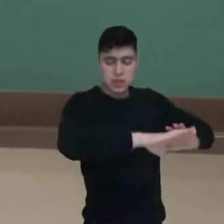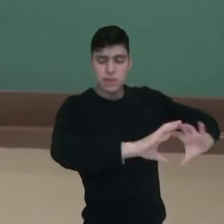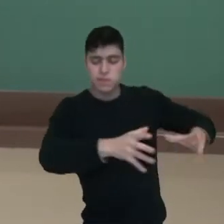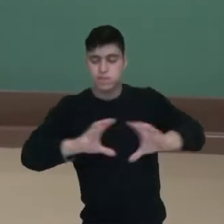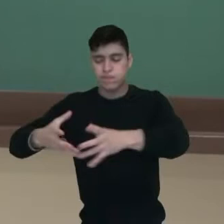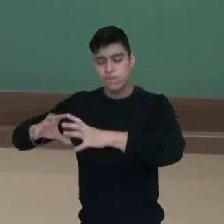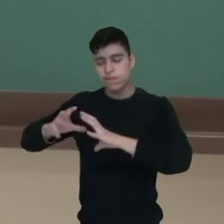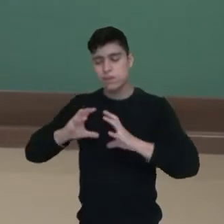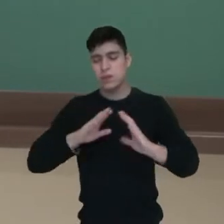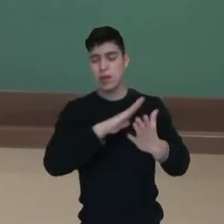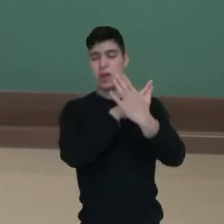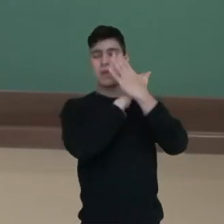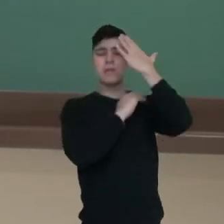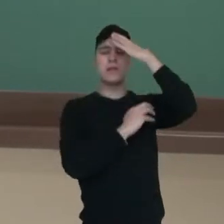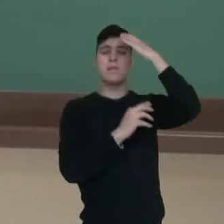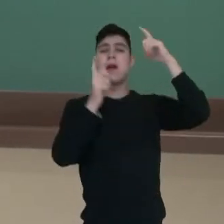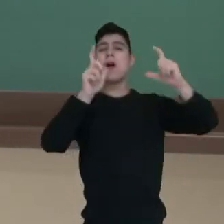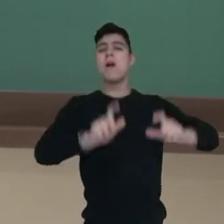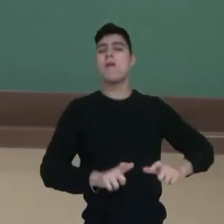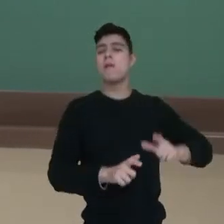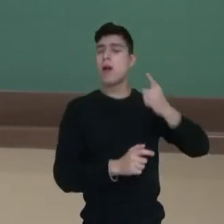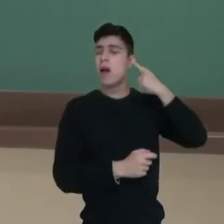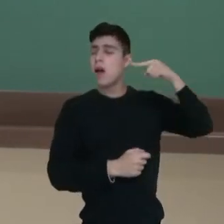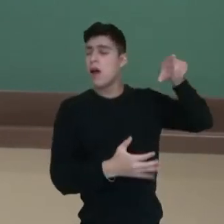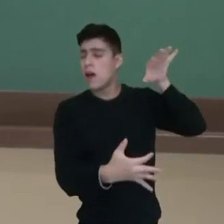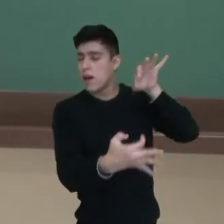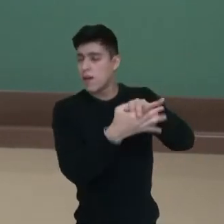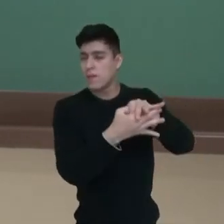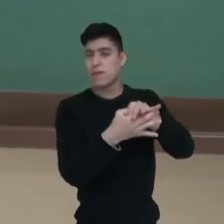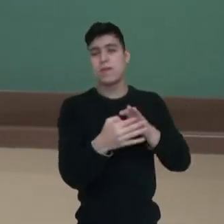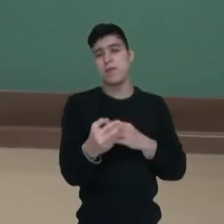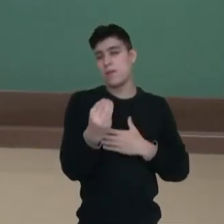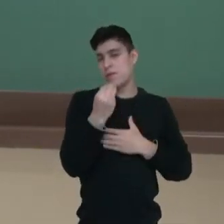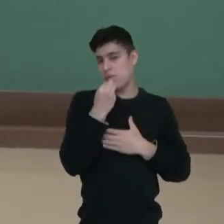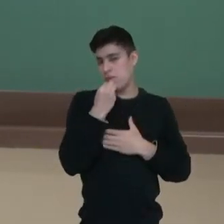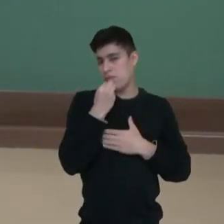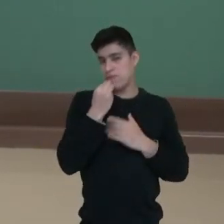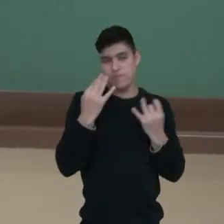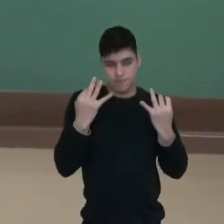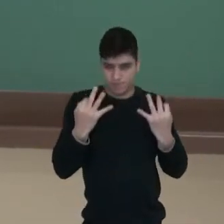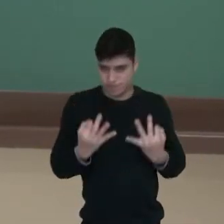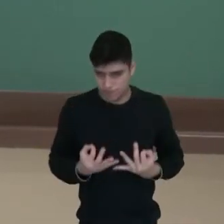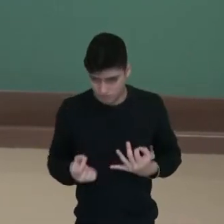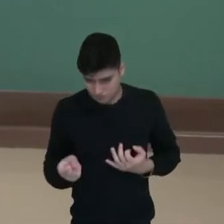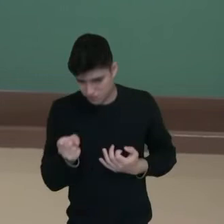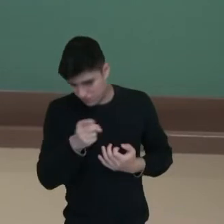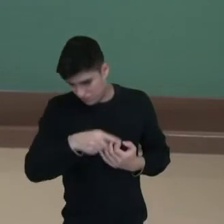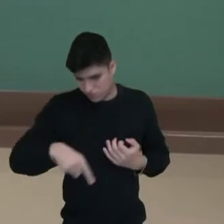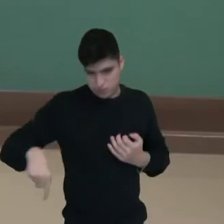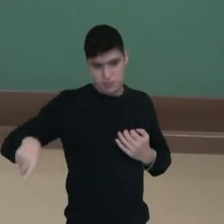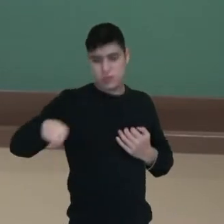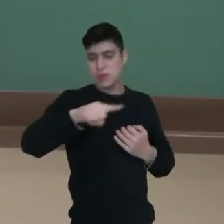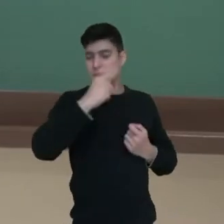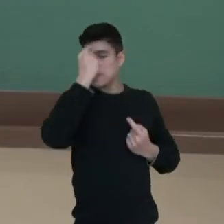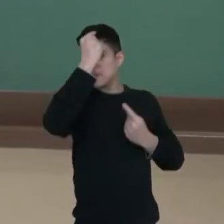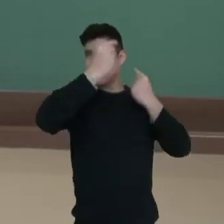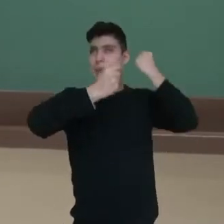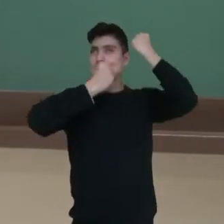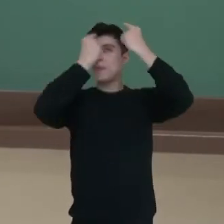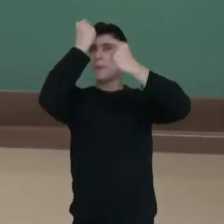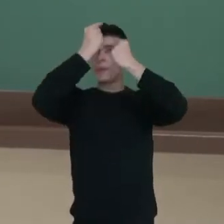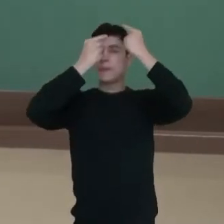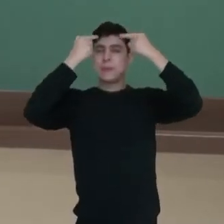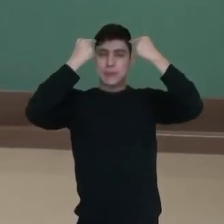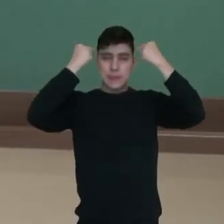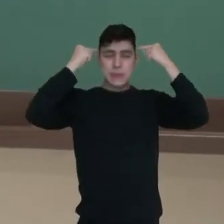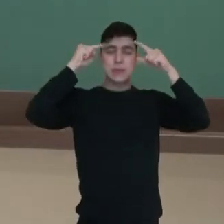bola. Então, essa seria uma das possibilidades. Obviamente que eu tenho certeza que vocês são extremamente criativos e pensaram em